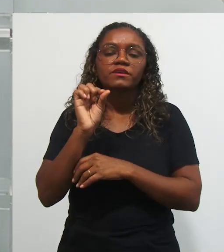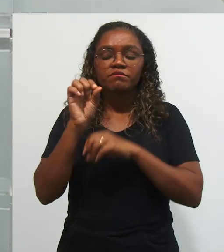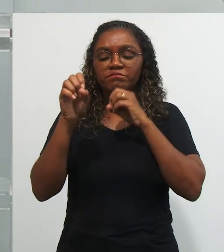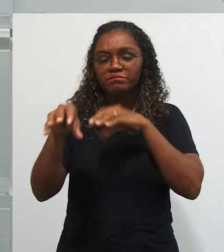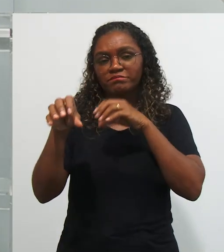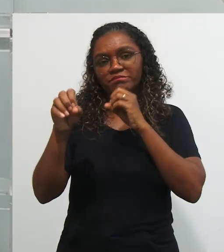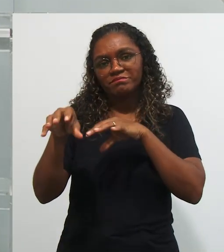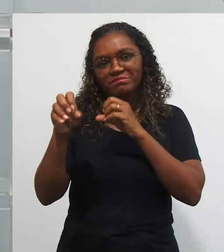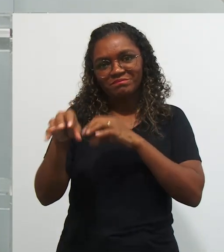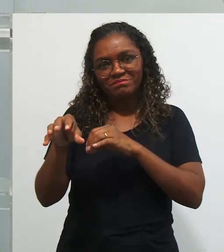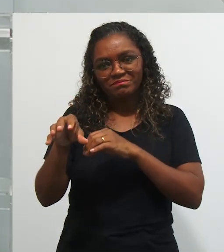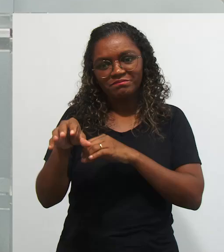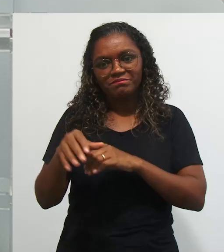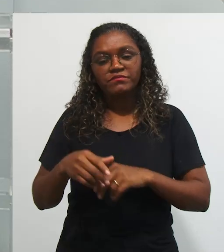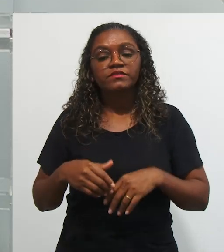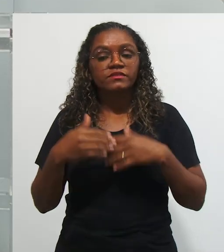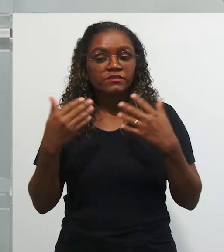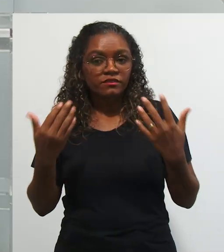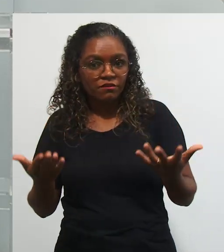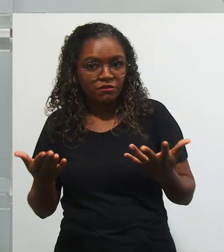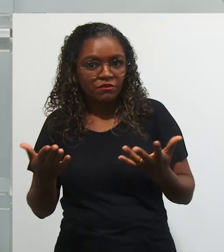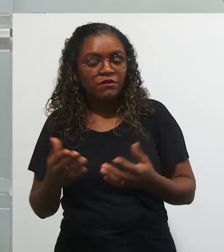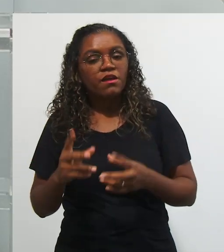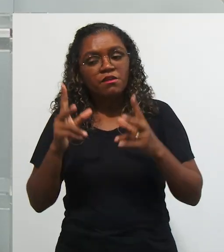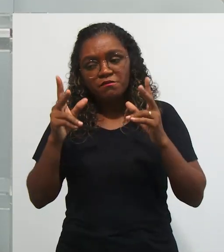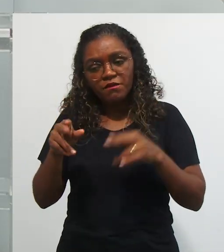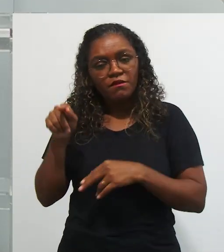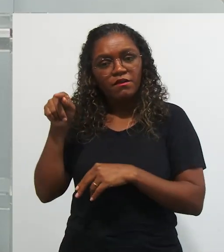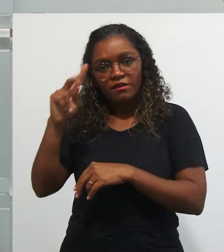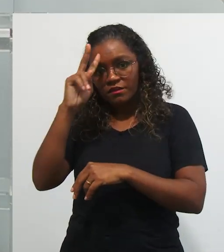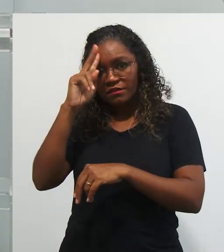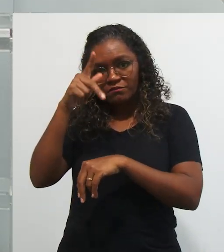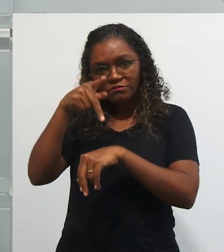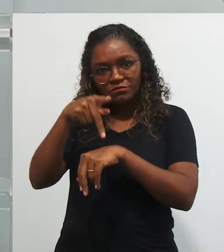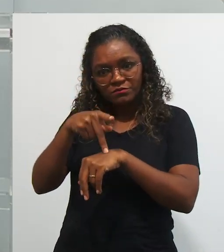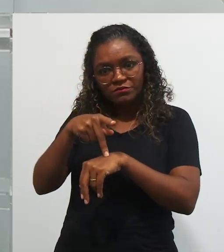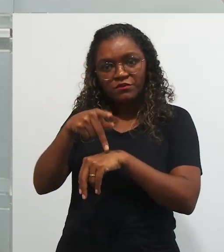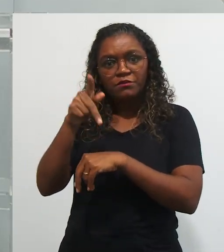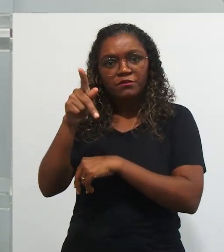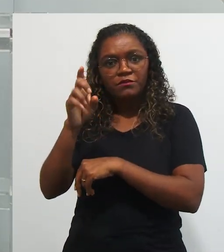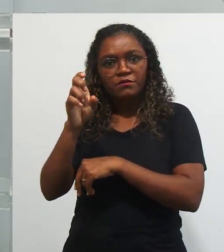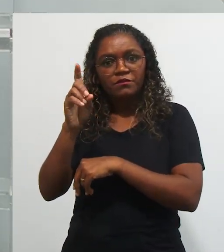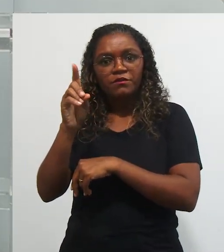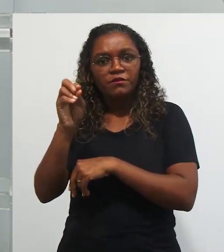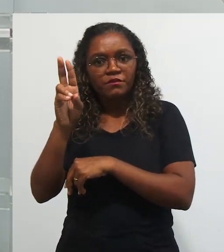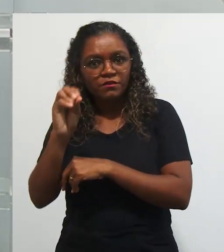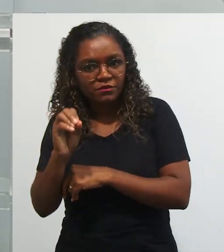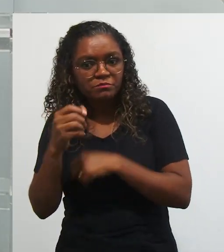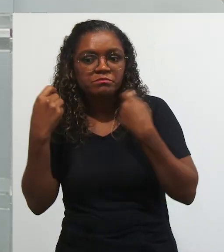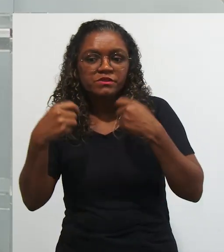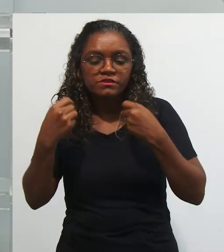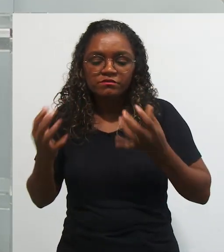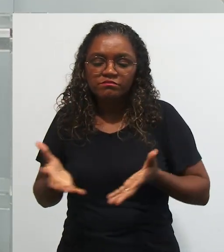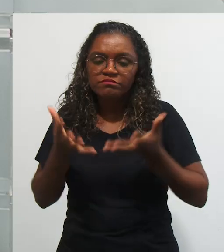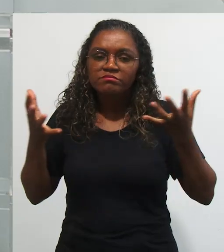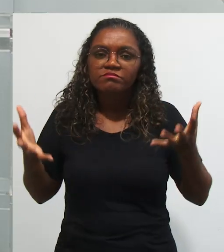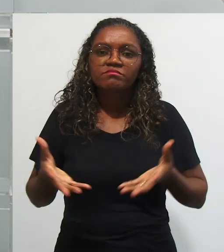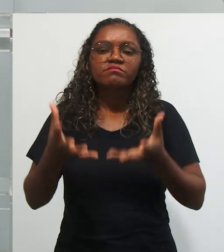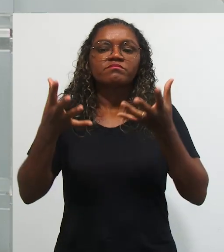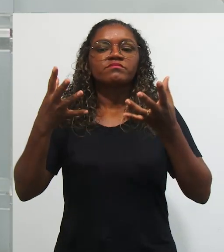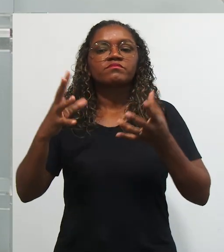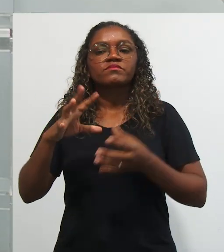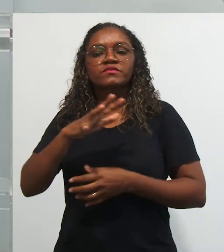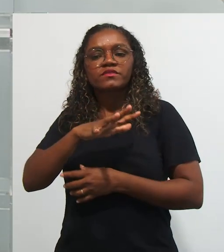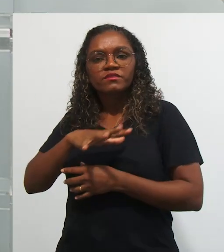educacional. E é essa atitude que o Pedro Demo também acredita que deve ser inspirada, que deve ser